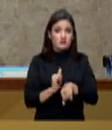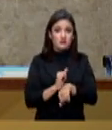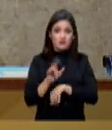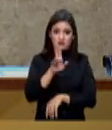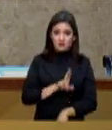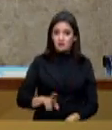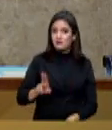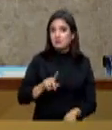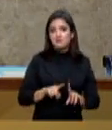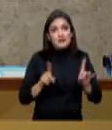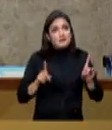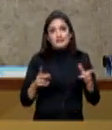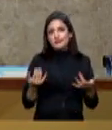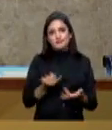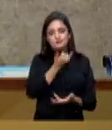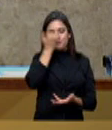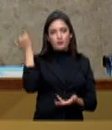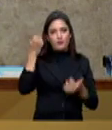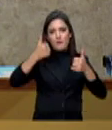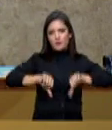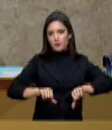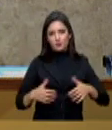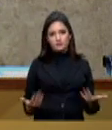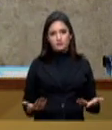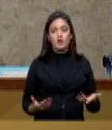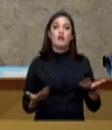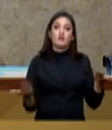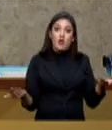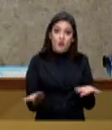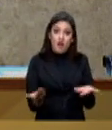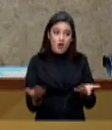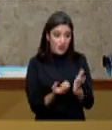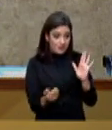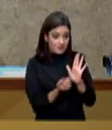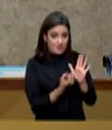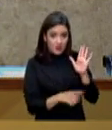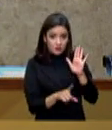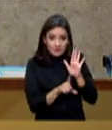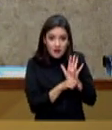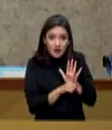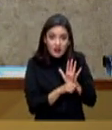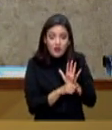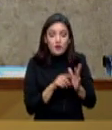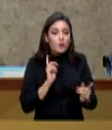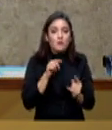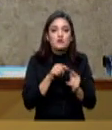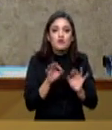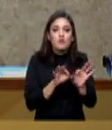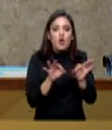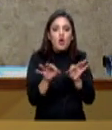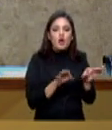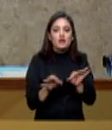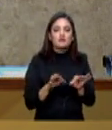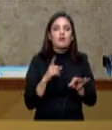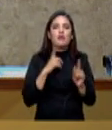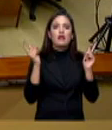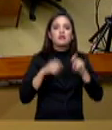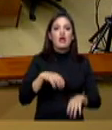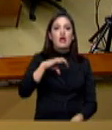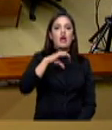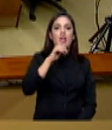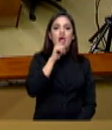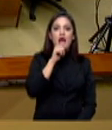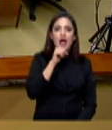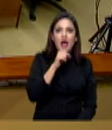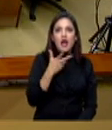e que deram super errado esse Marco legal procura se associar a água e esgoto 99% da população isso